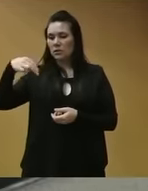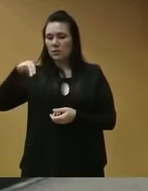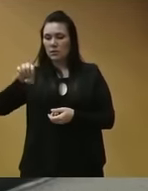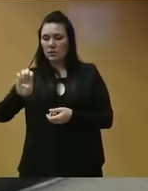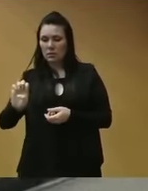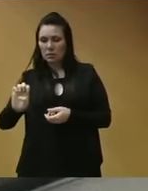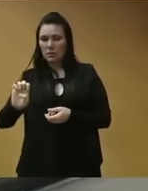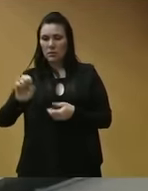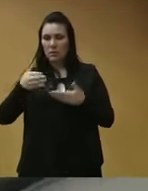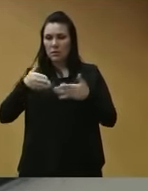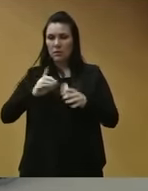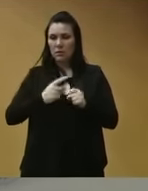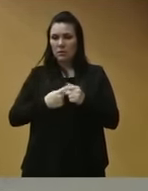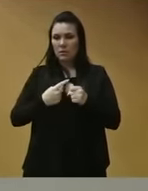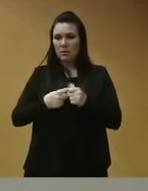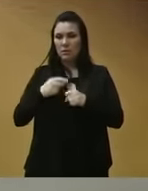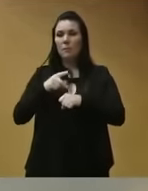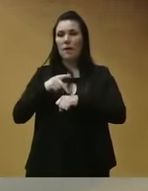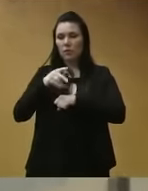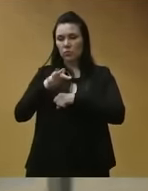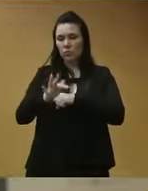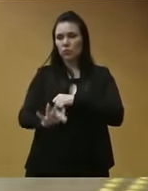Brás, natural de Passo Fundo.